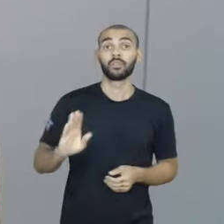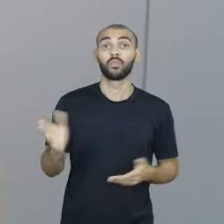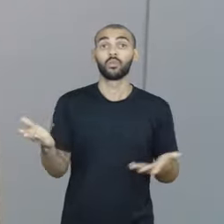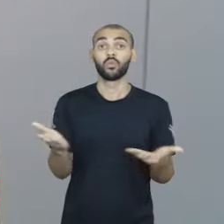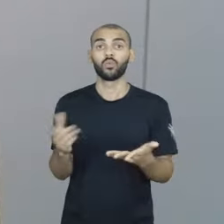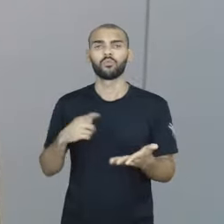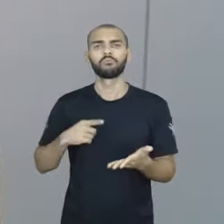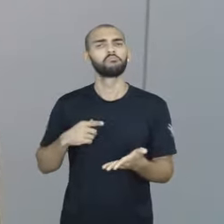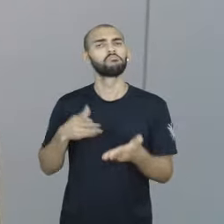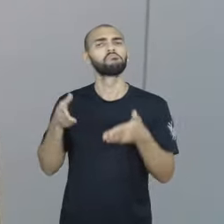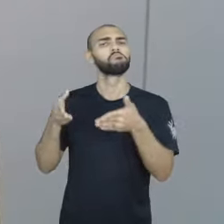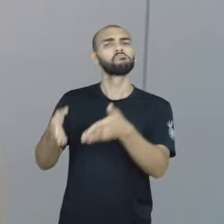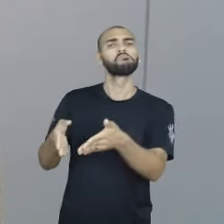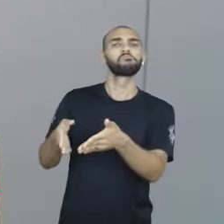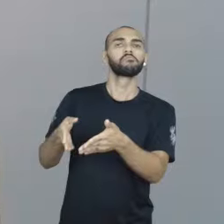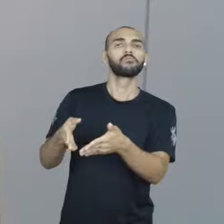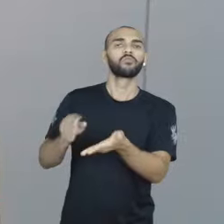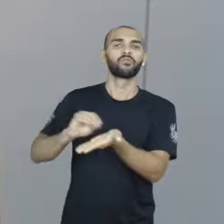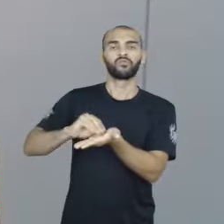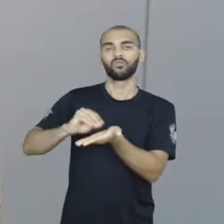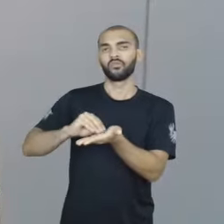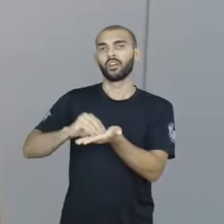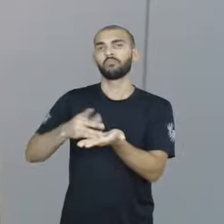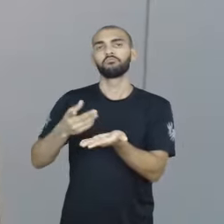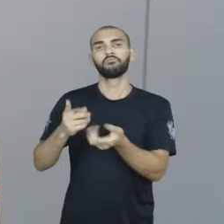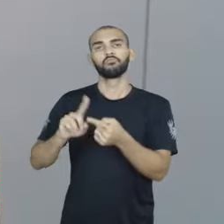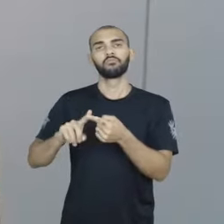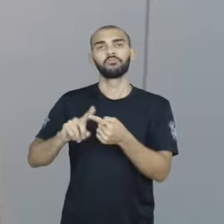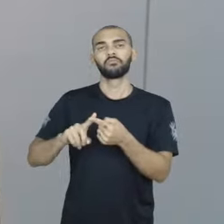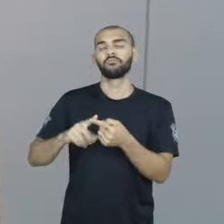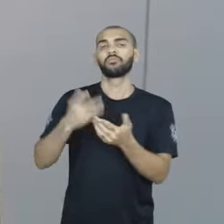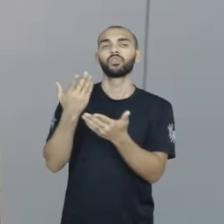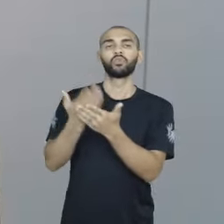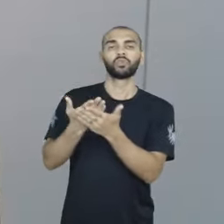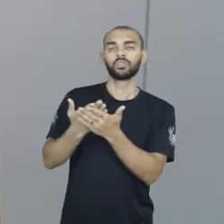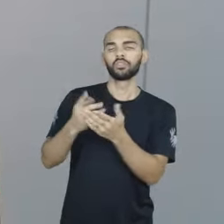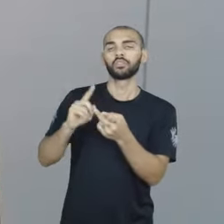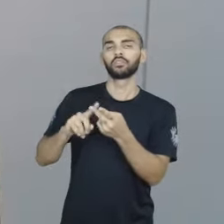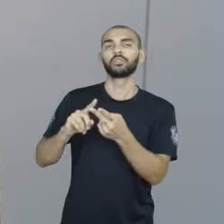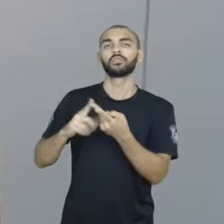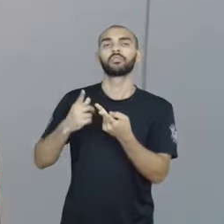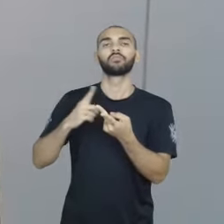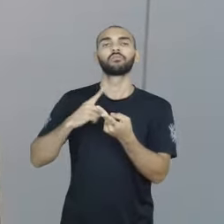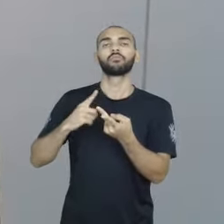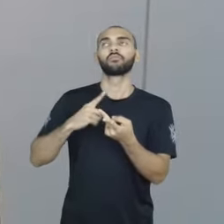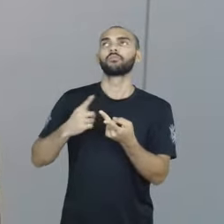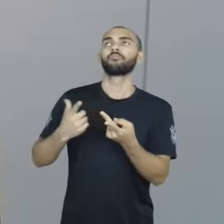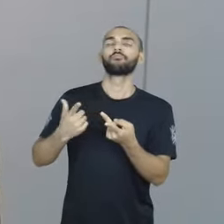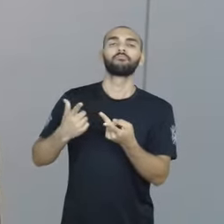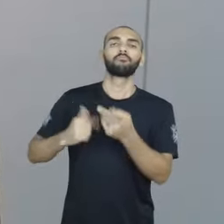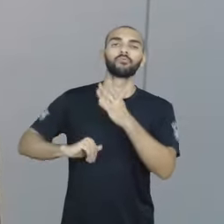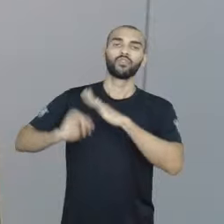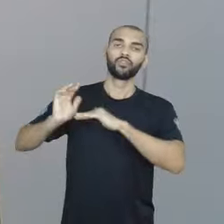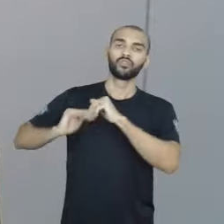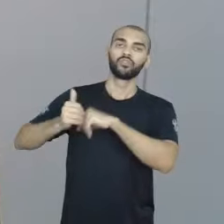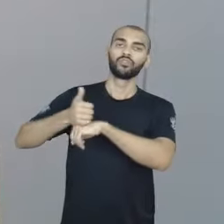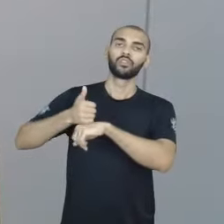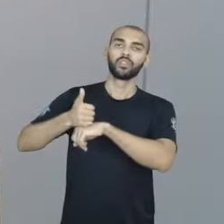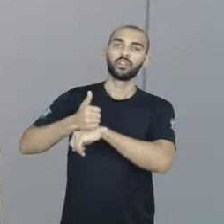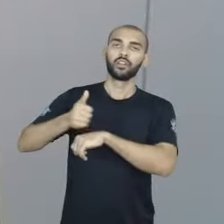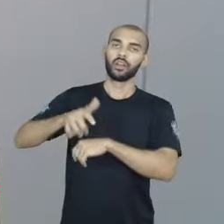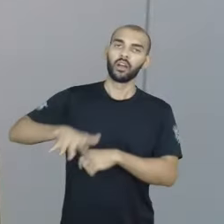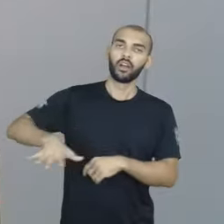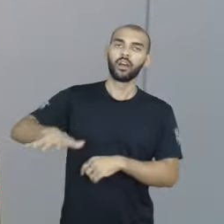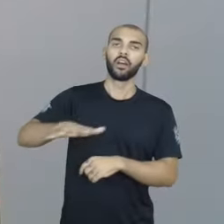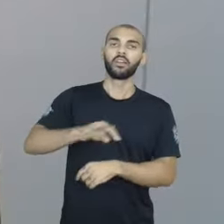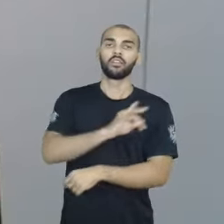pequena dos seus estudantes, dos seus profissionais no ensino técnico profissionalizante.